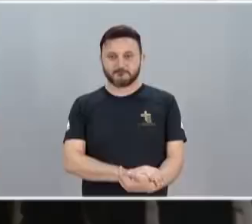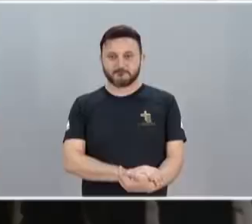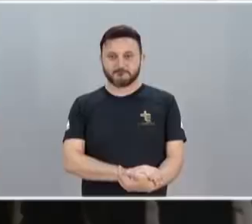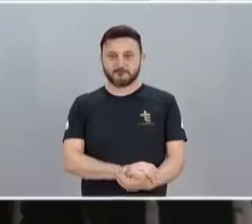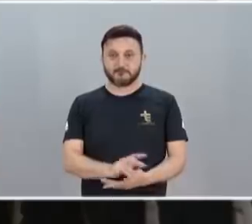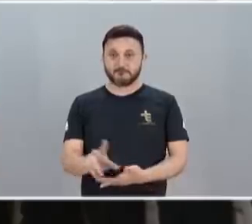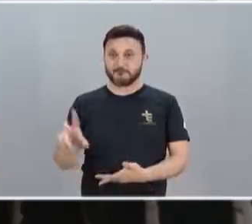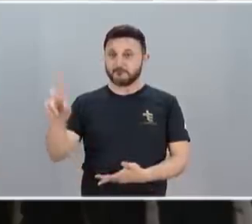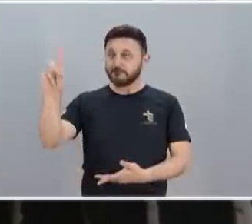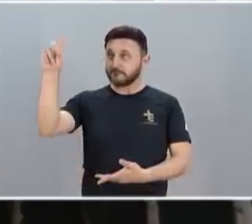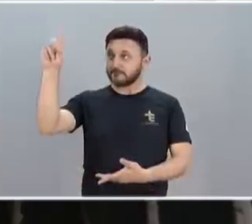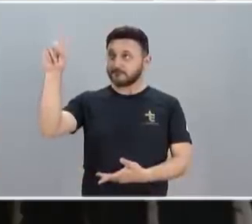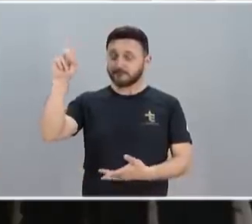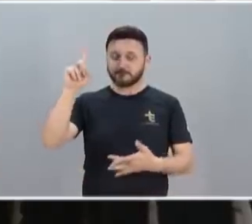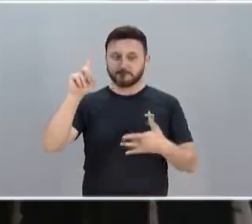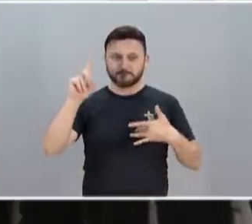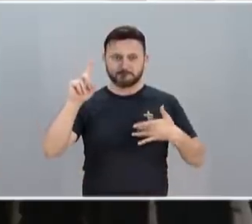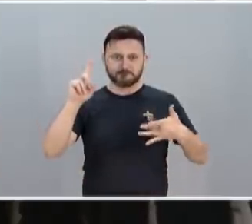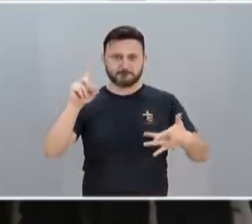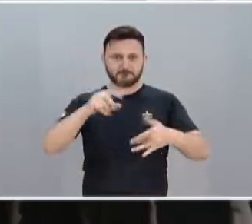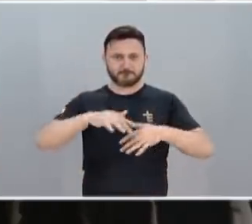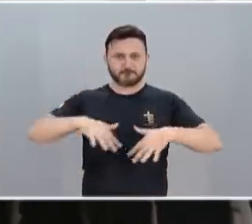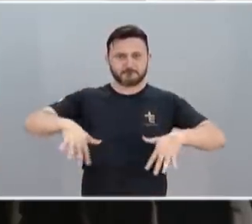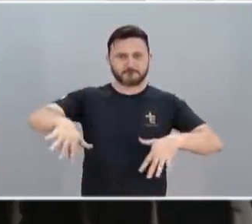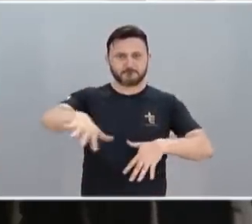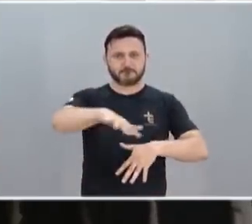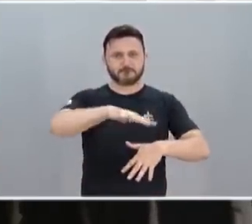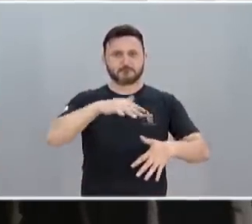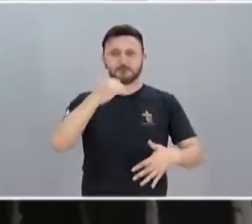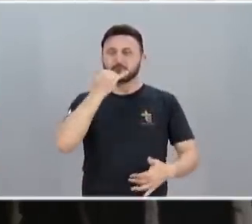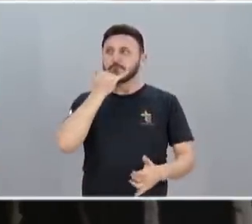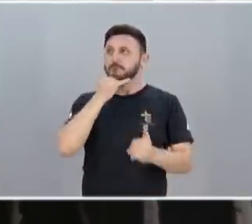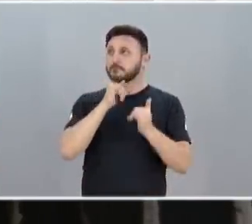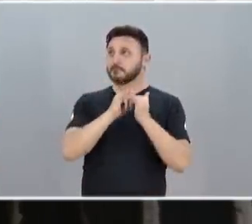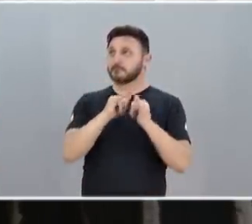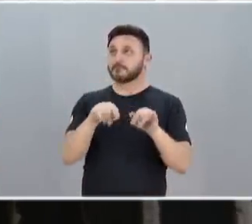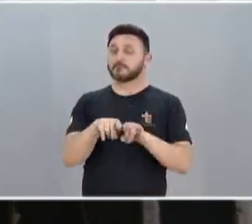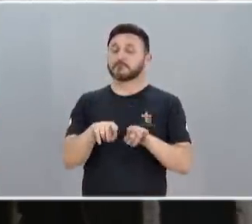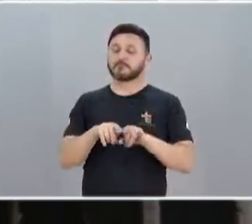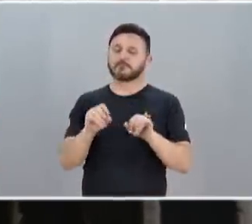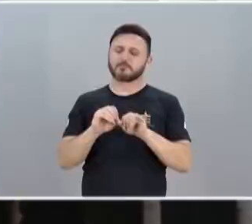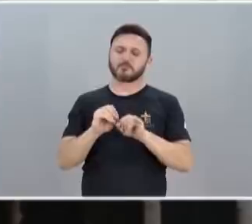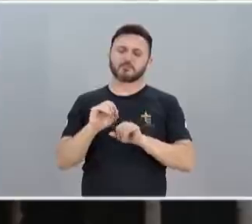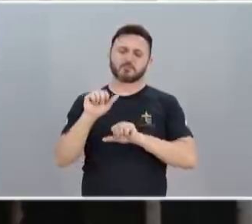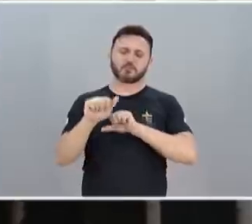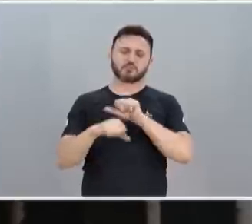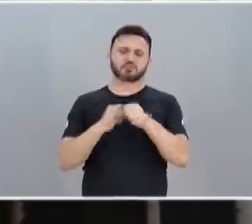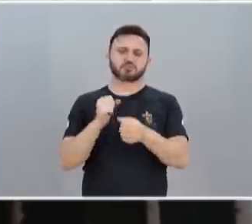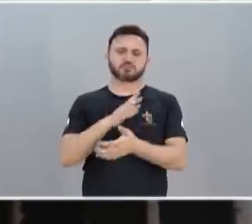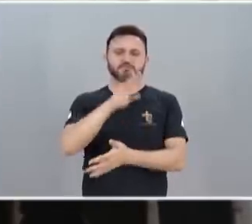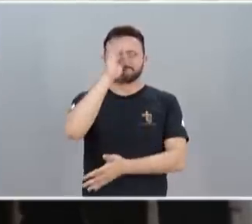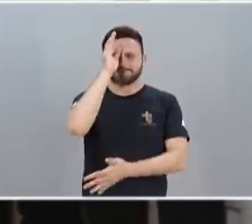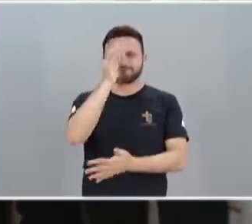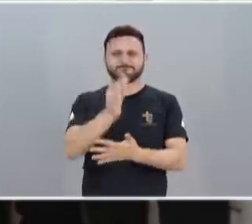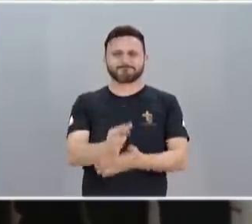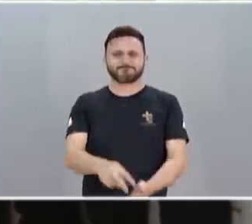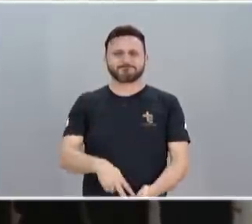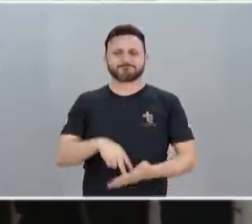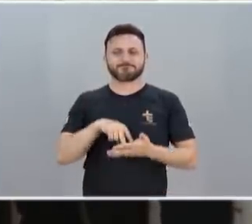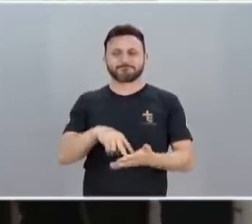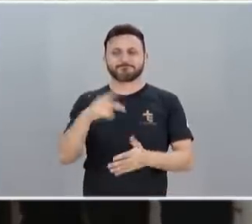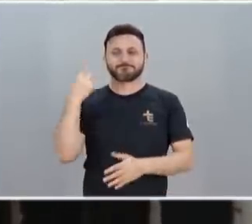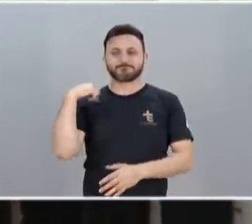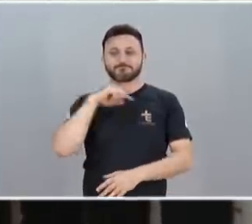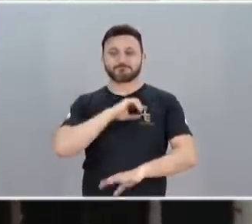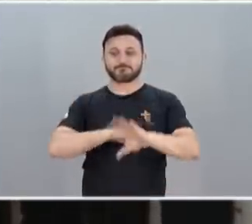Que Deus, na sua misericórdia, nos perdoe e nos faça reencontrar a fé. Cantemos o